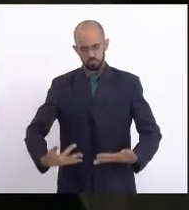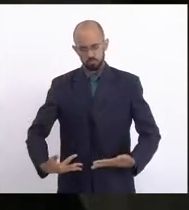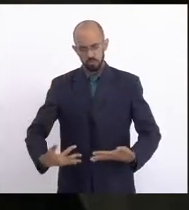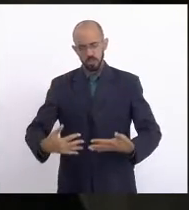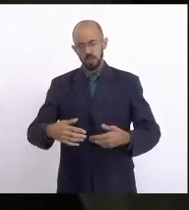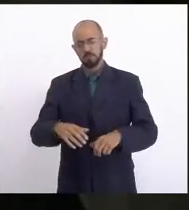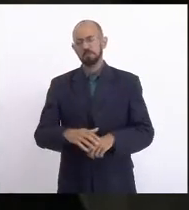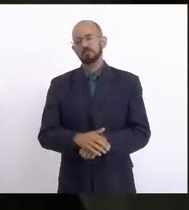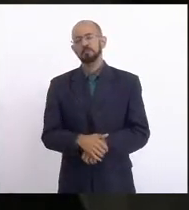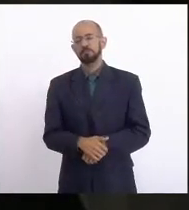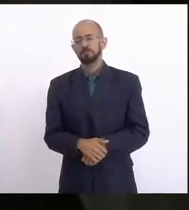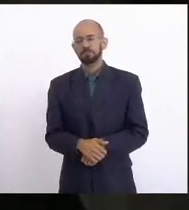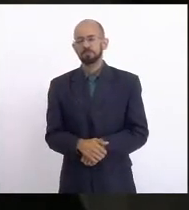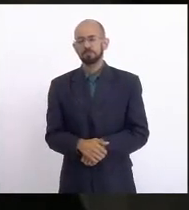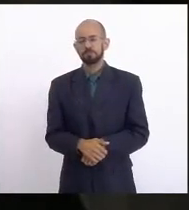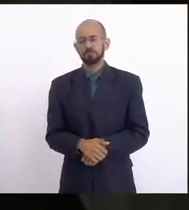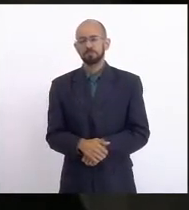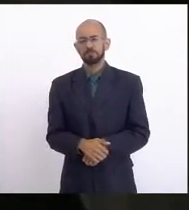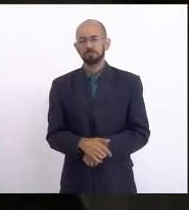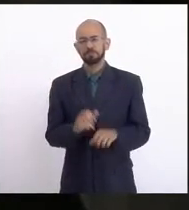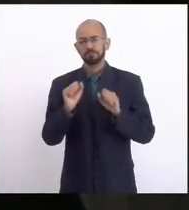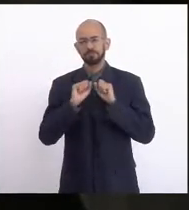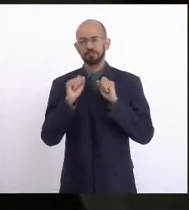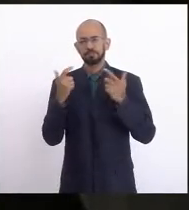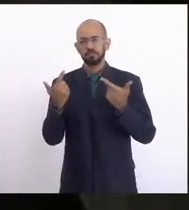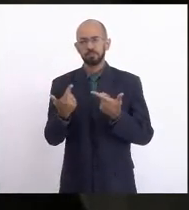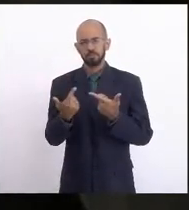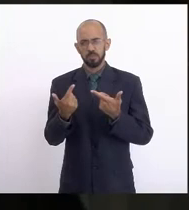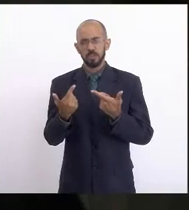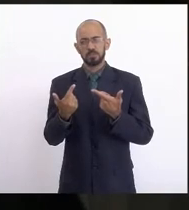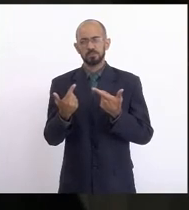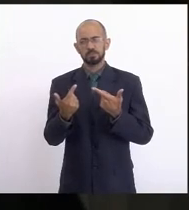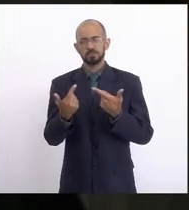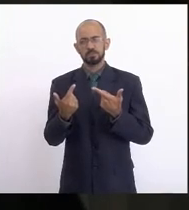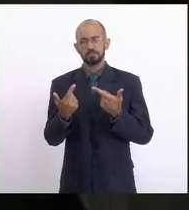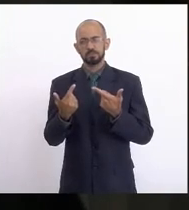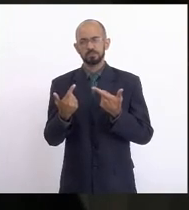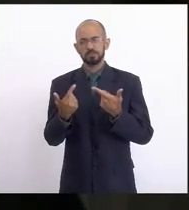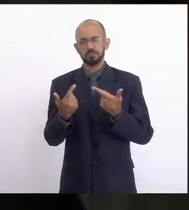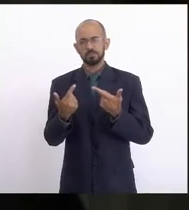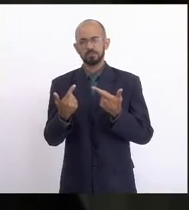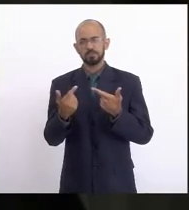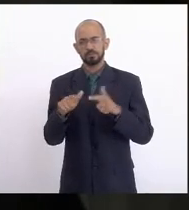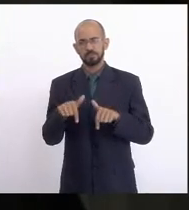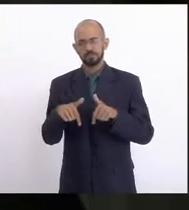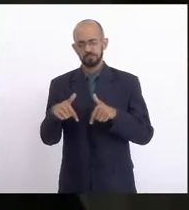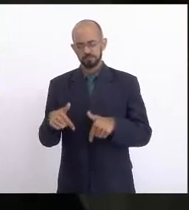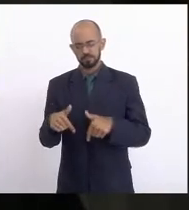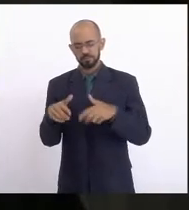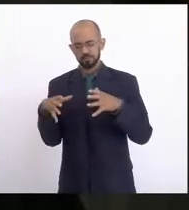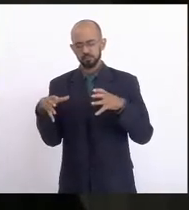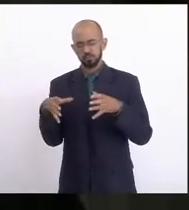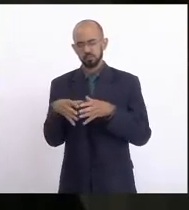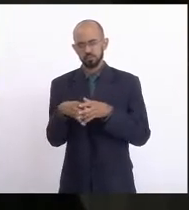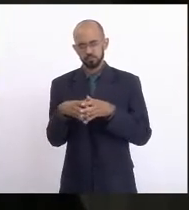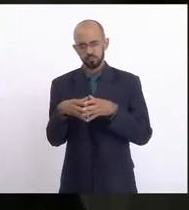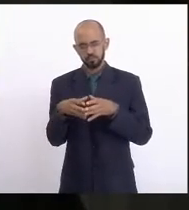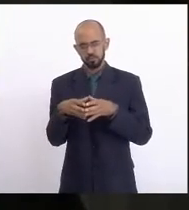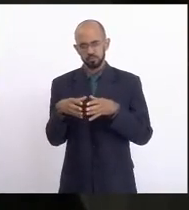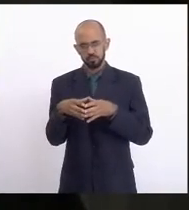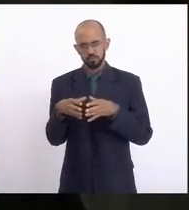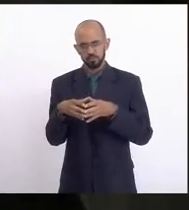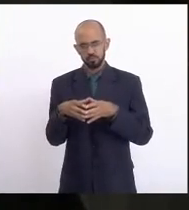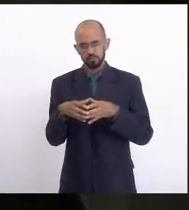que a Assembleia Legislativa, em ação conjunta com o Tribunal